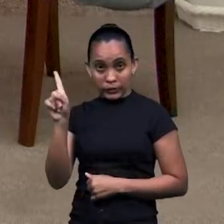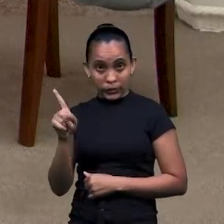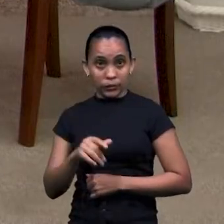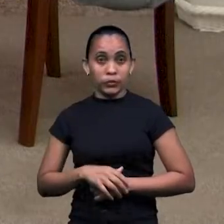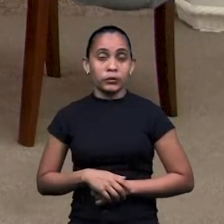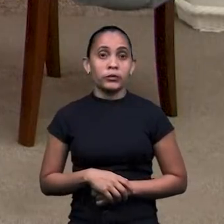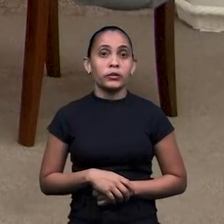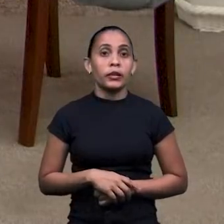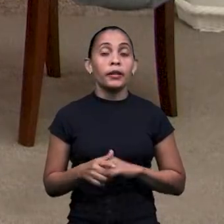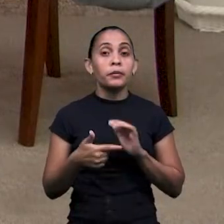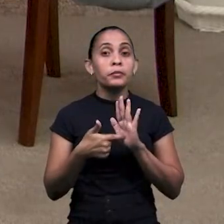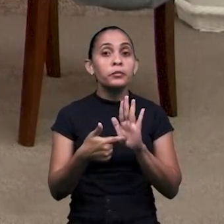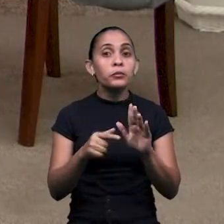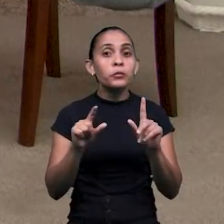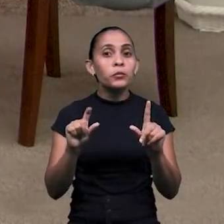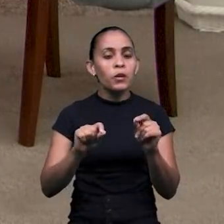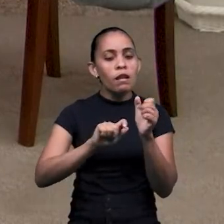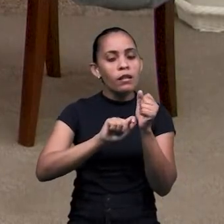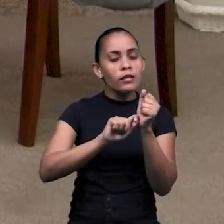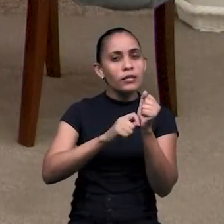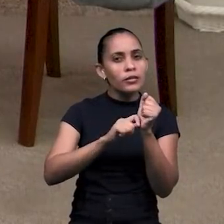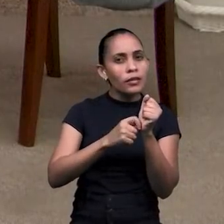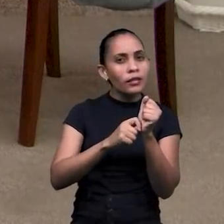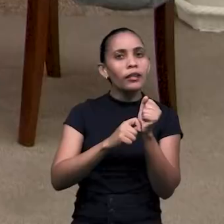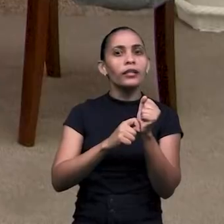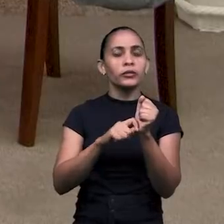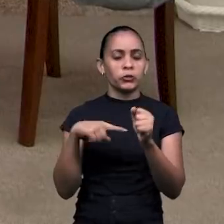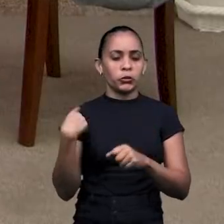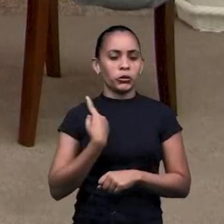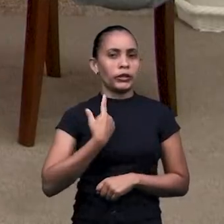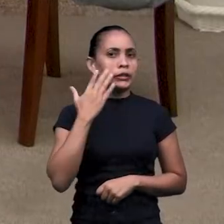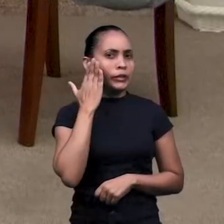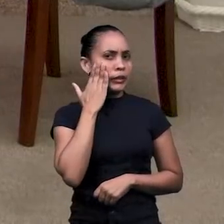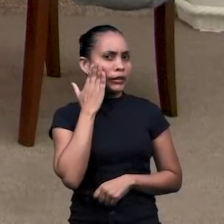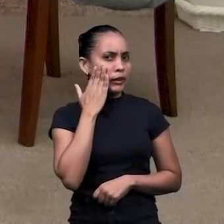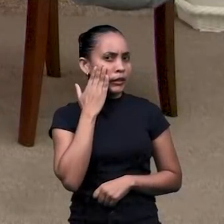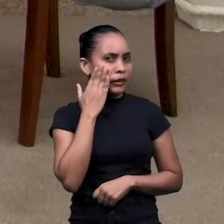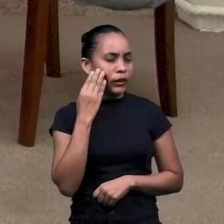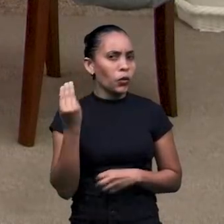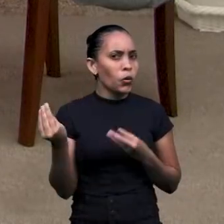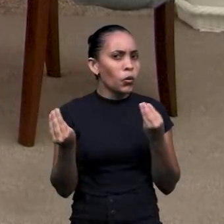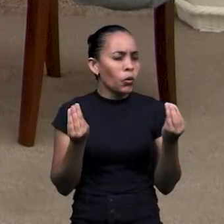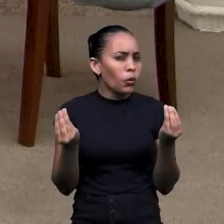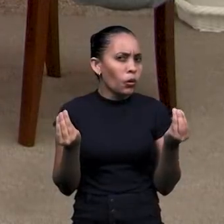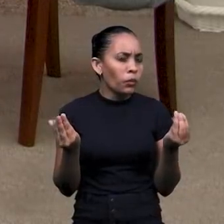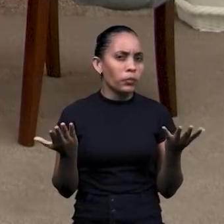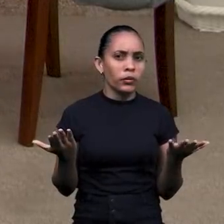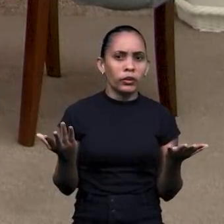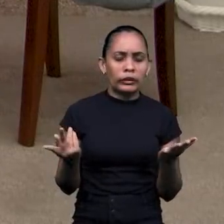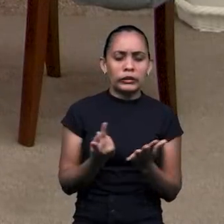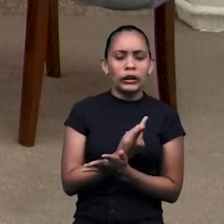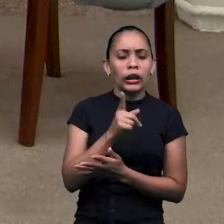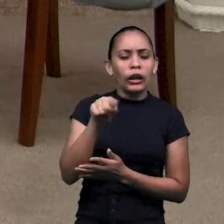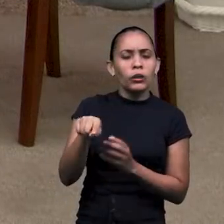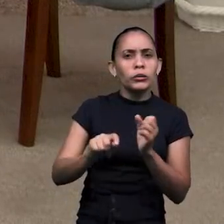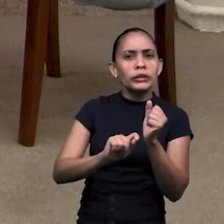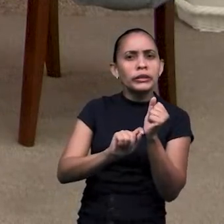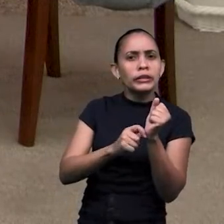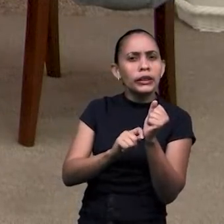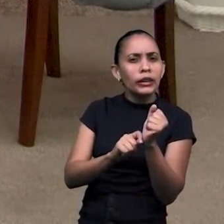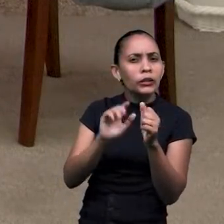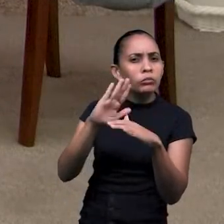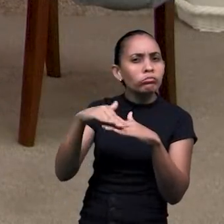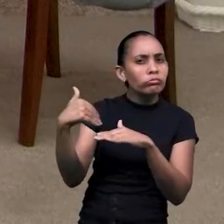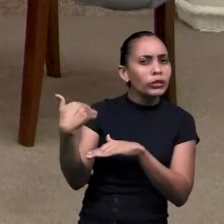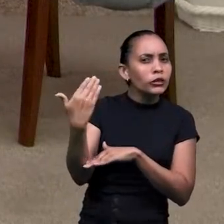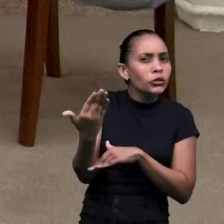de Jesus, ele vai falar um pouco sobre o mistério, né? A gente muitas vezes fica assim, como assim? O que é um mistério? O que